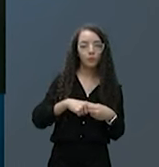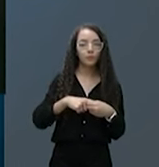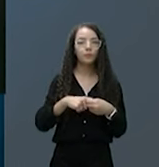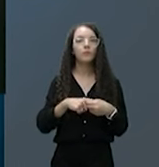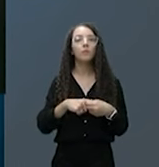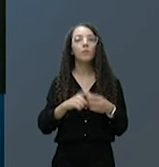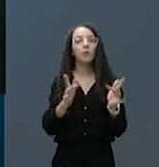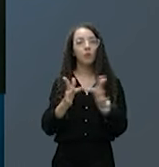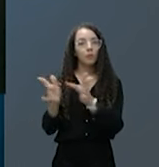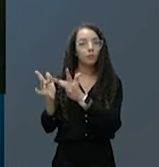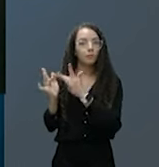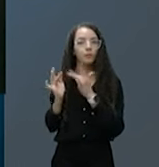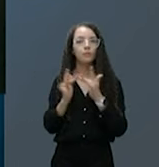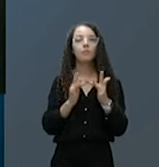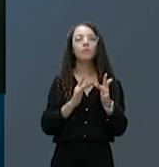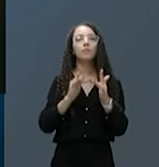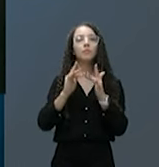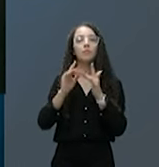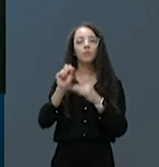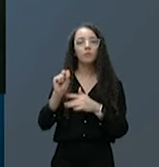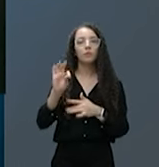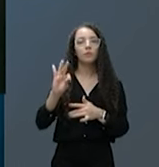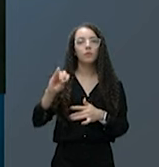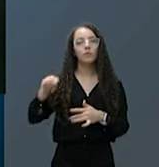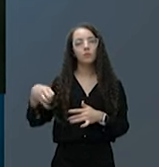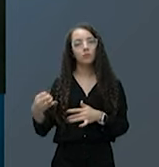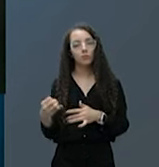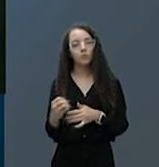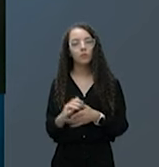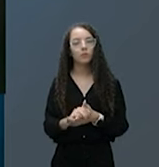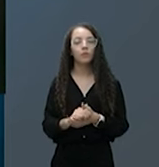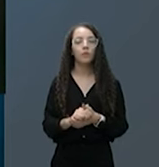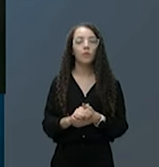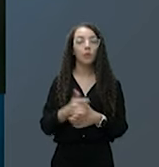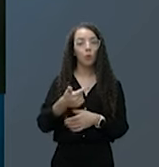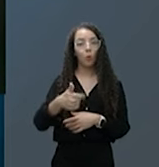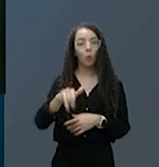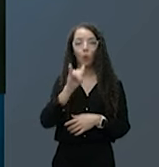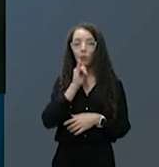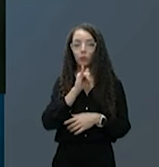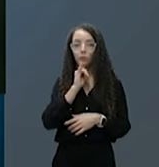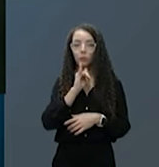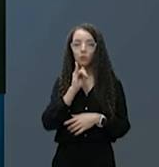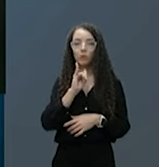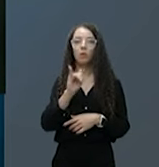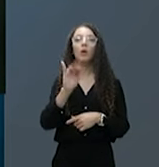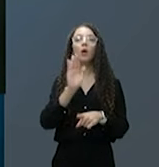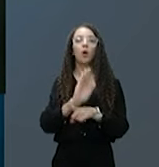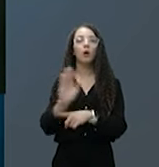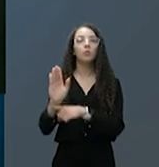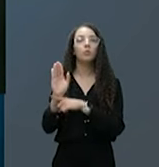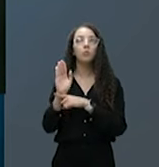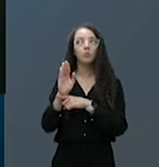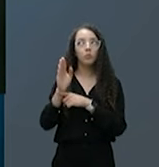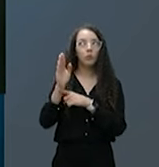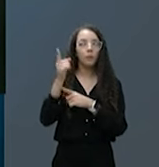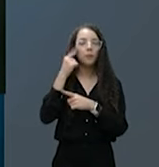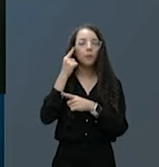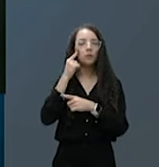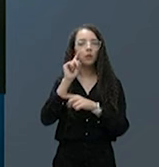Justiça. Um outro exemplo que ajuda a elucidar o tema é a pendência de julgamento do